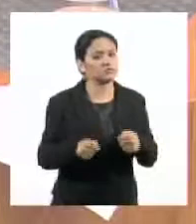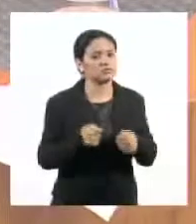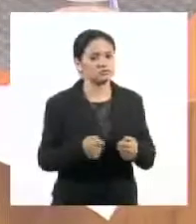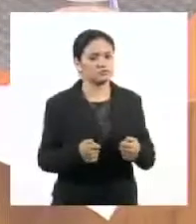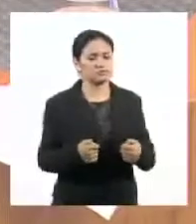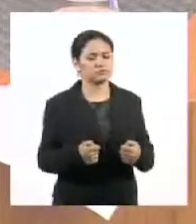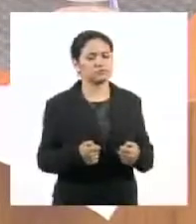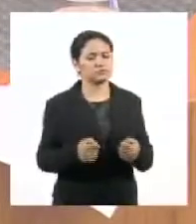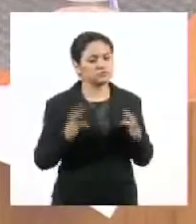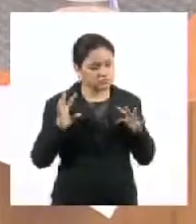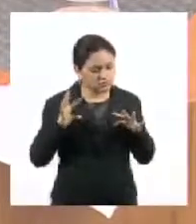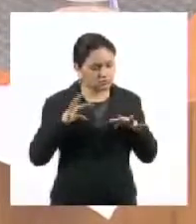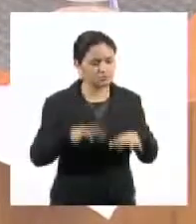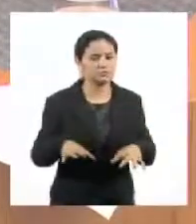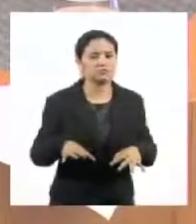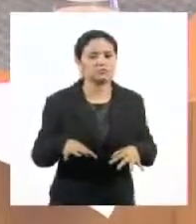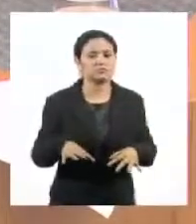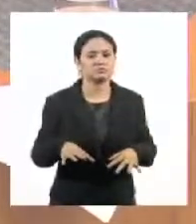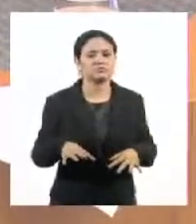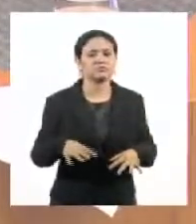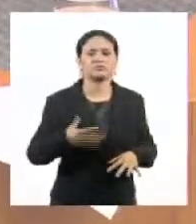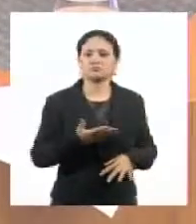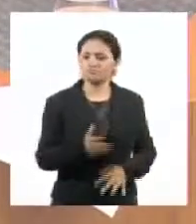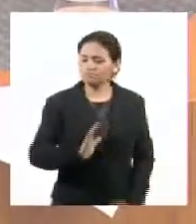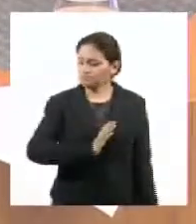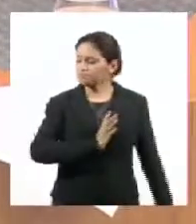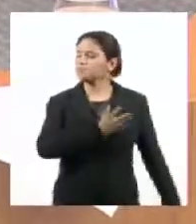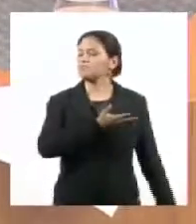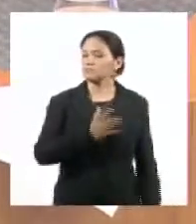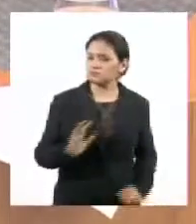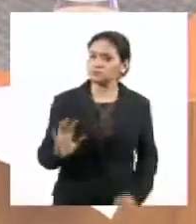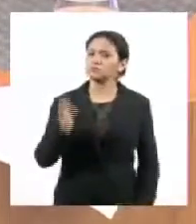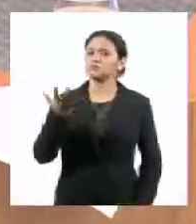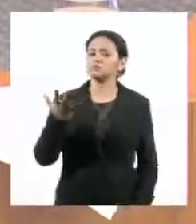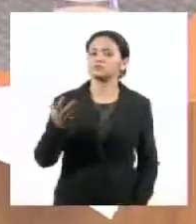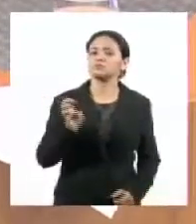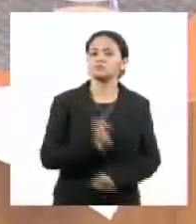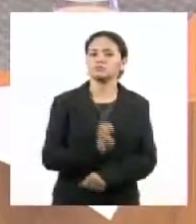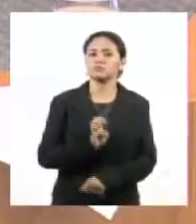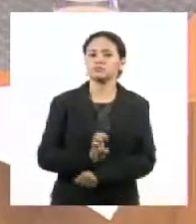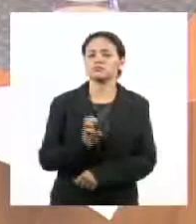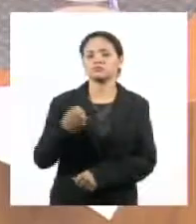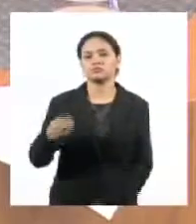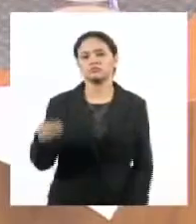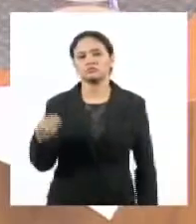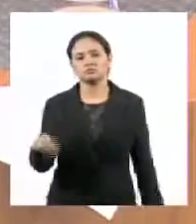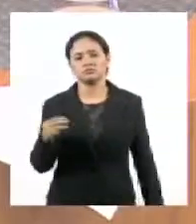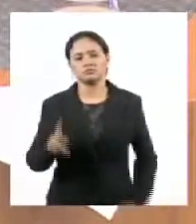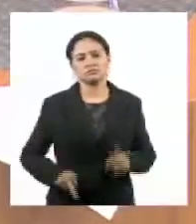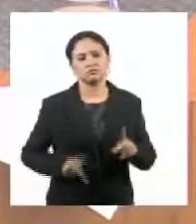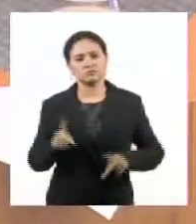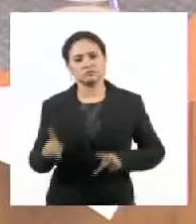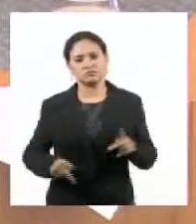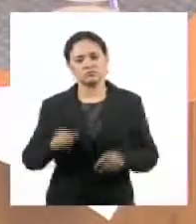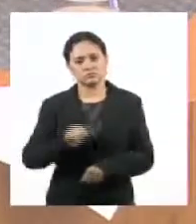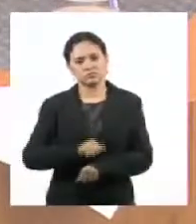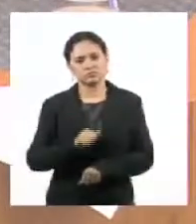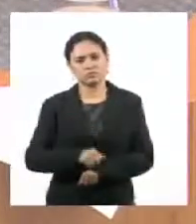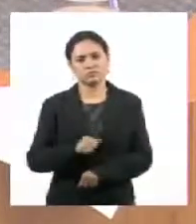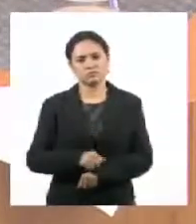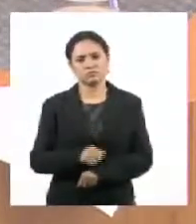um olhar atento para esse crime que estão cometendo contra o estado do Maranhão, contra a população mais pobre do estado do